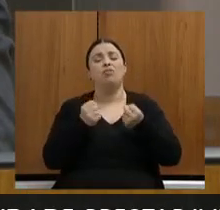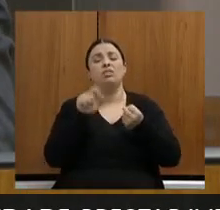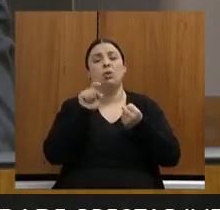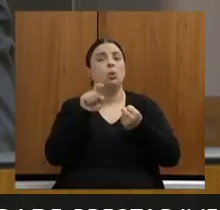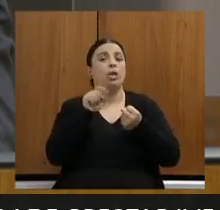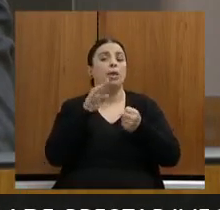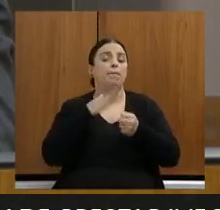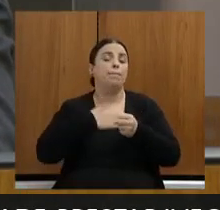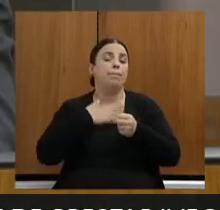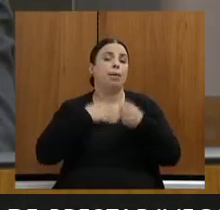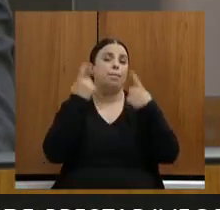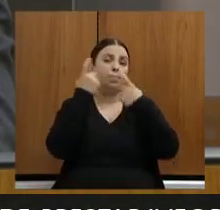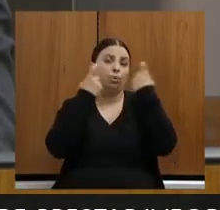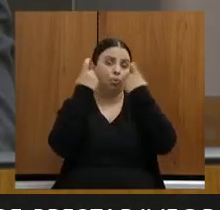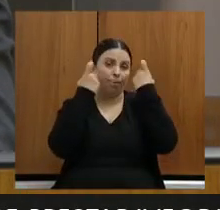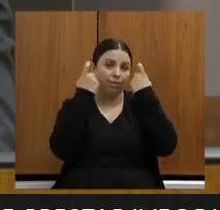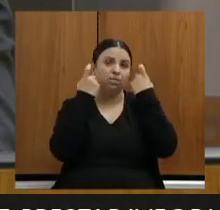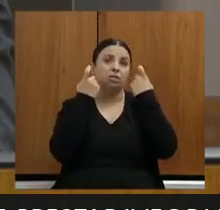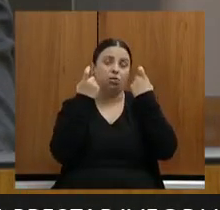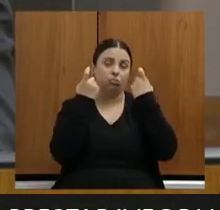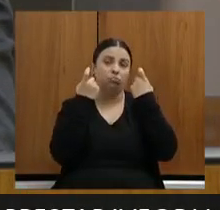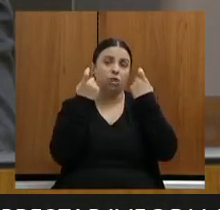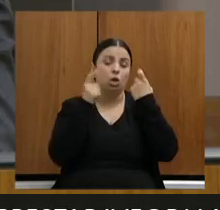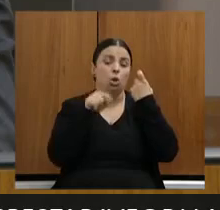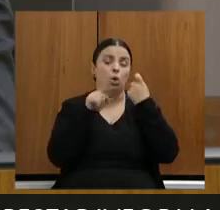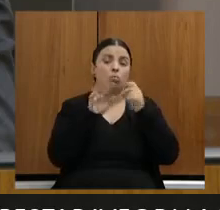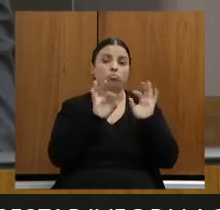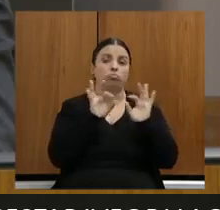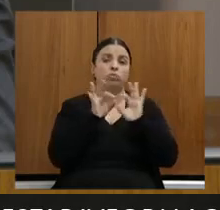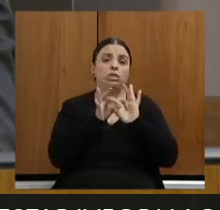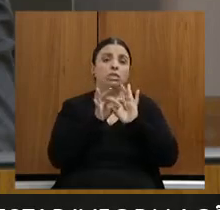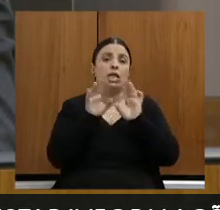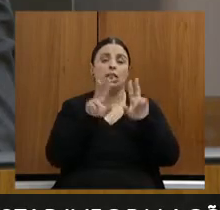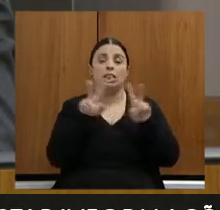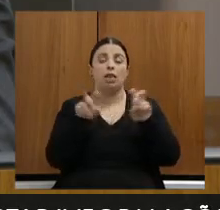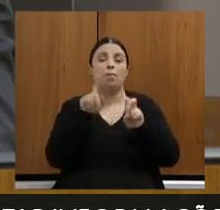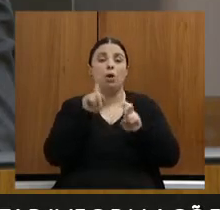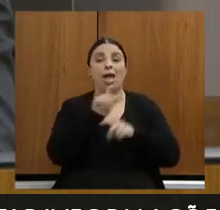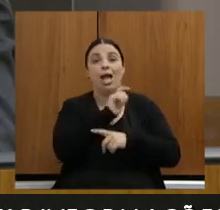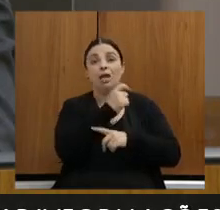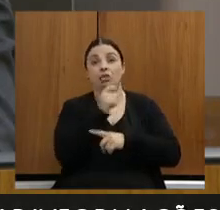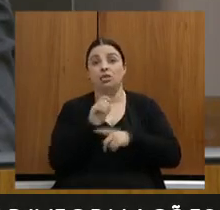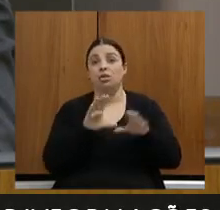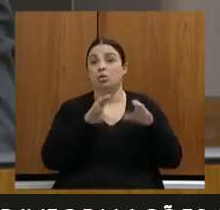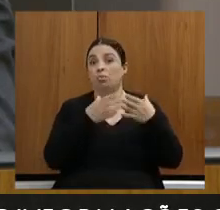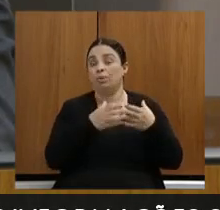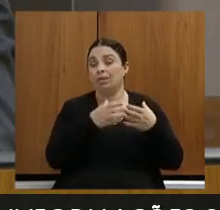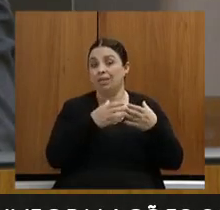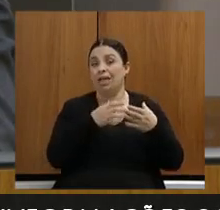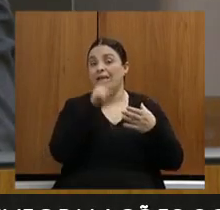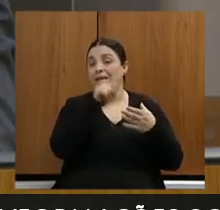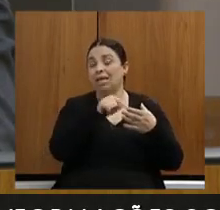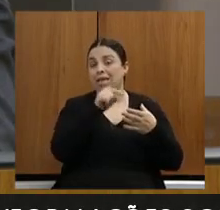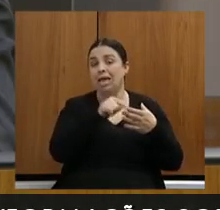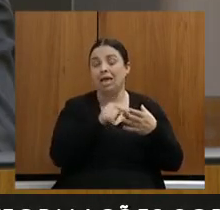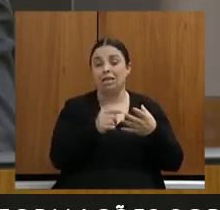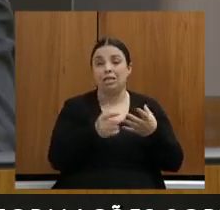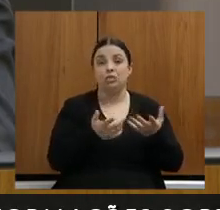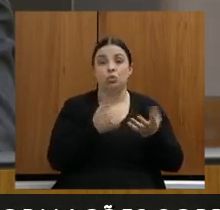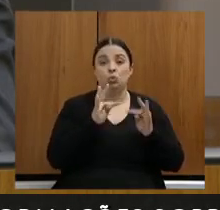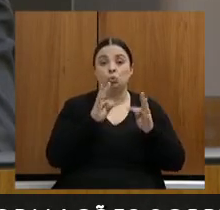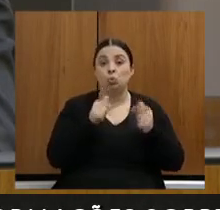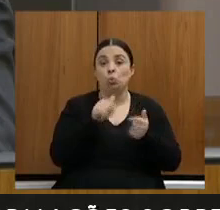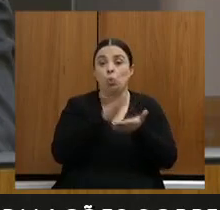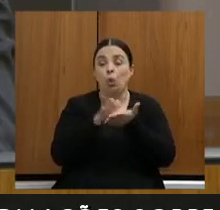preocupa eu invés de maneira maiúscula nessa questão que são as associações comunitárias de produtores que arcam com despesas do bombeamento